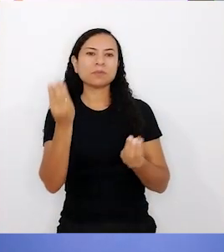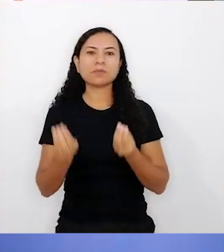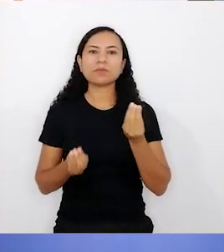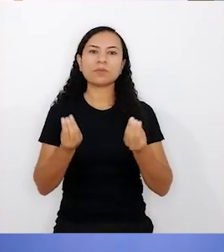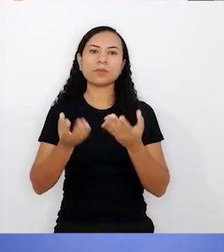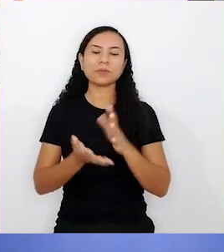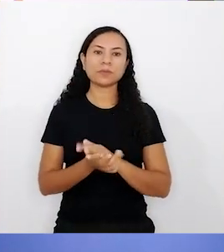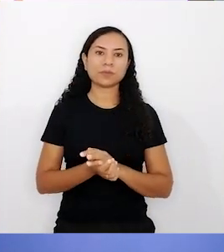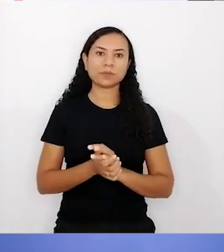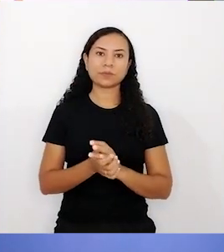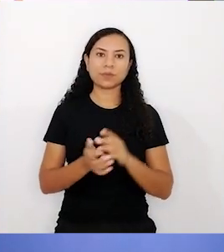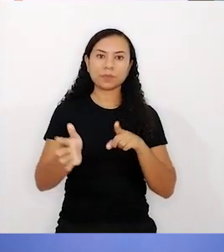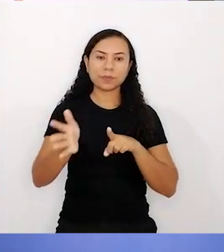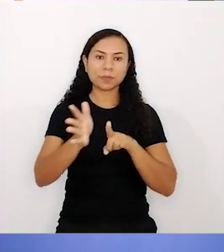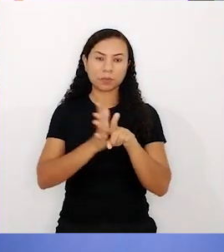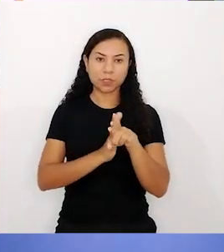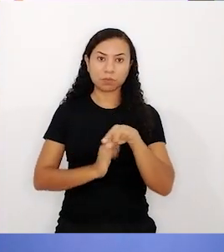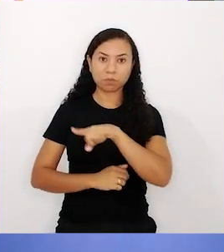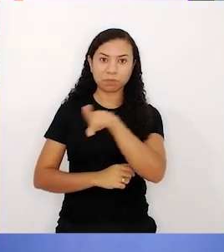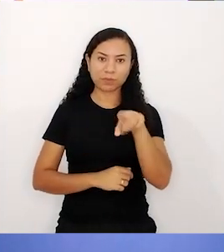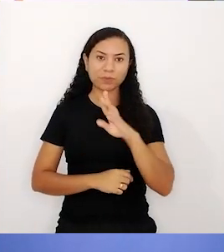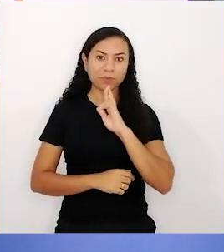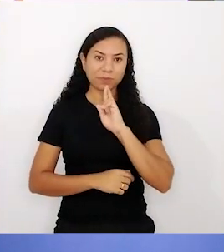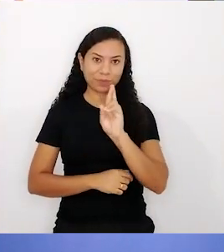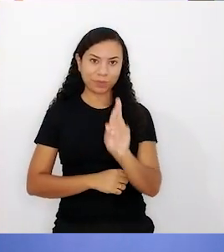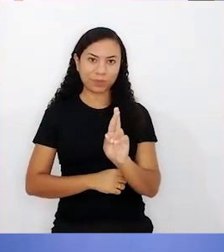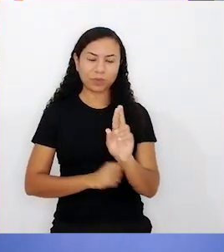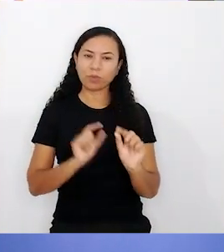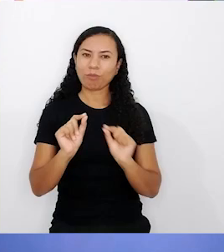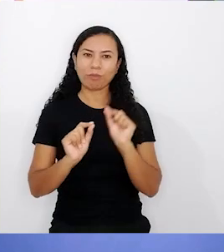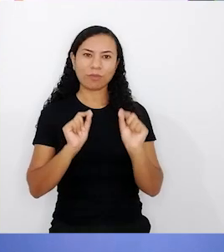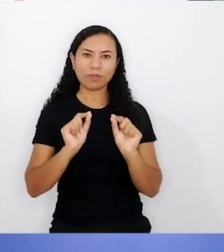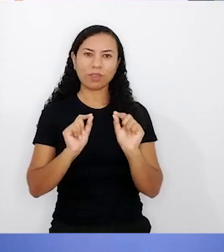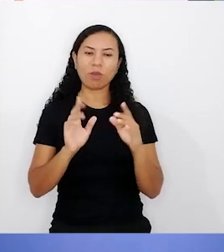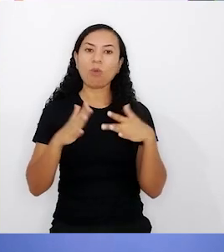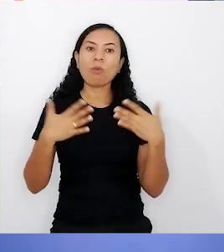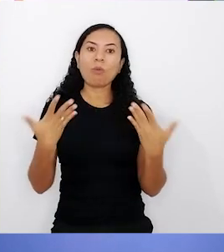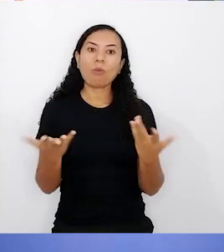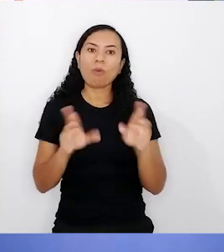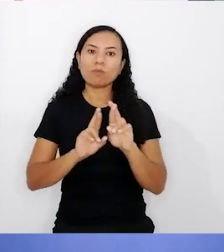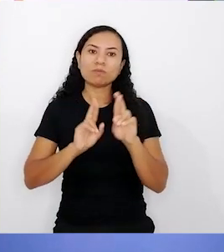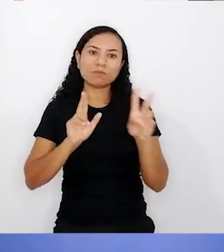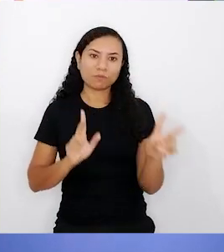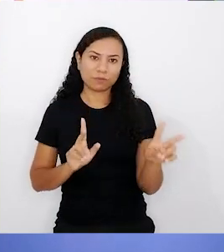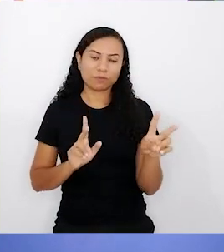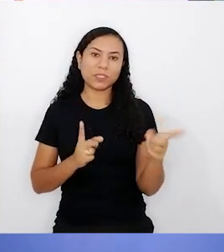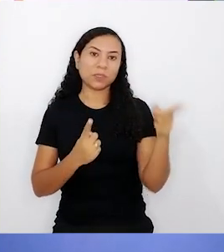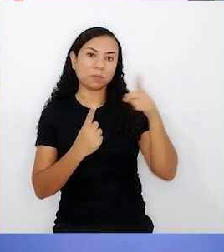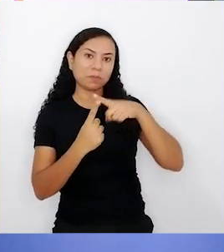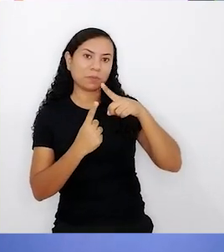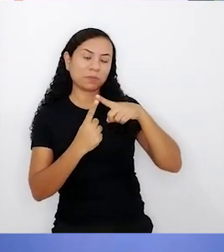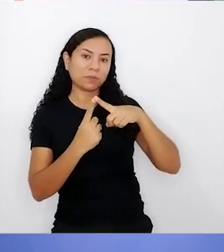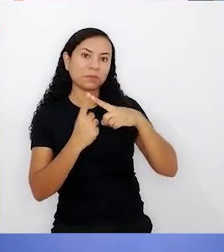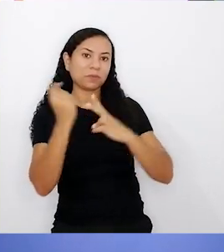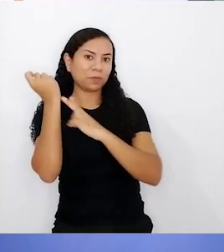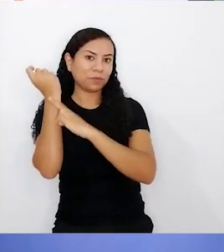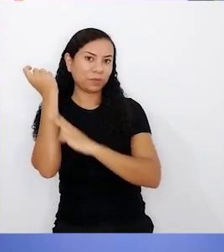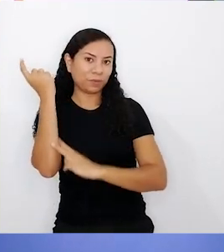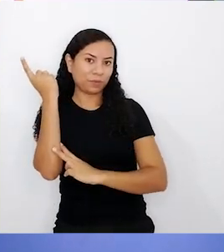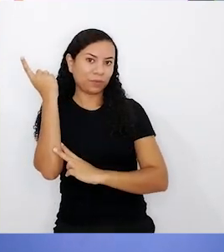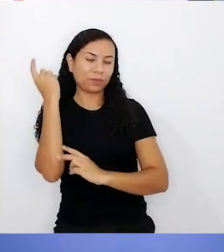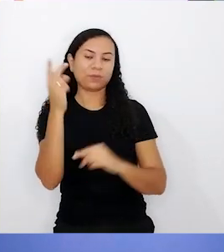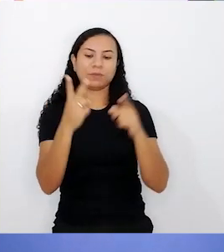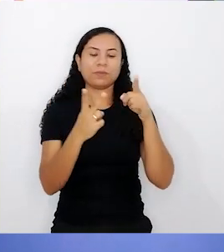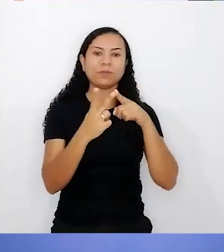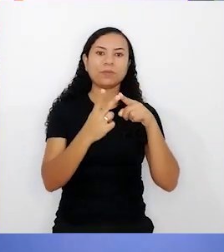A questão quer que você faça a diferenciação entre veias e